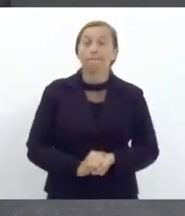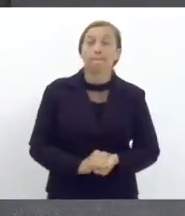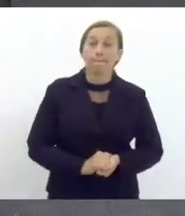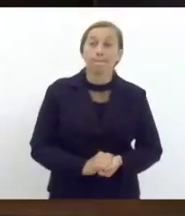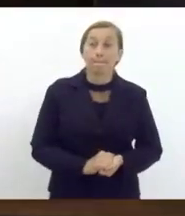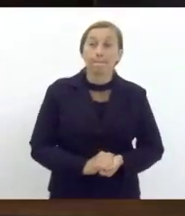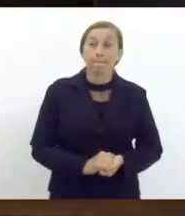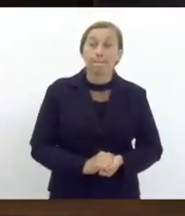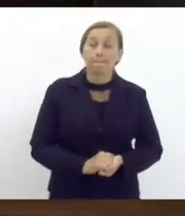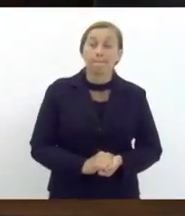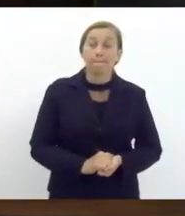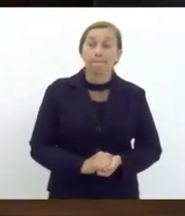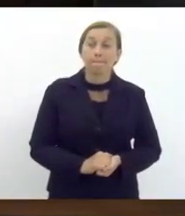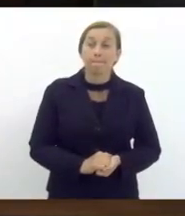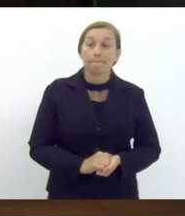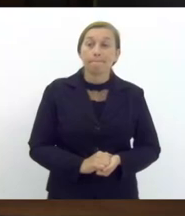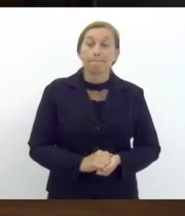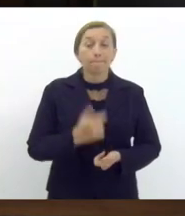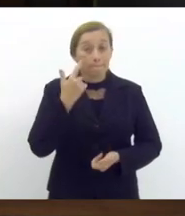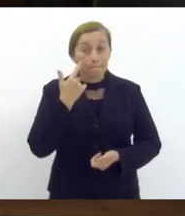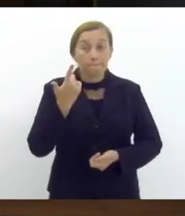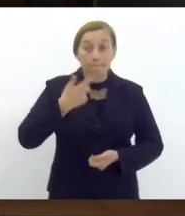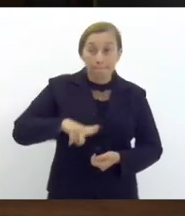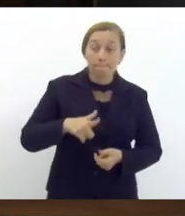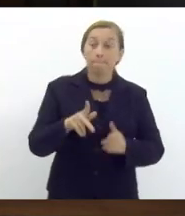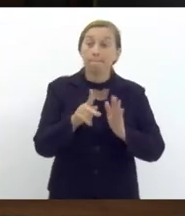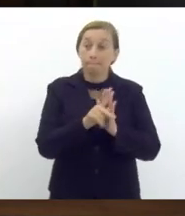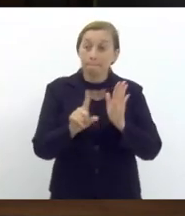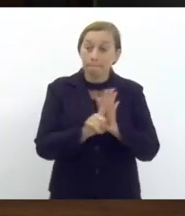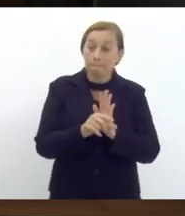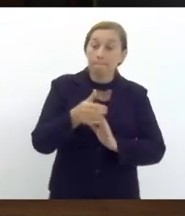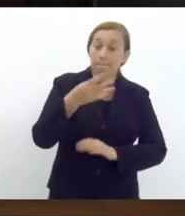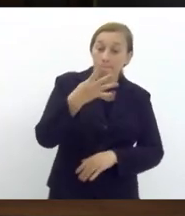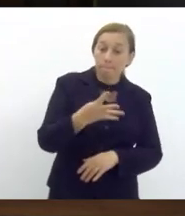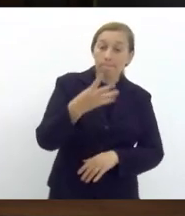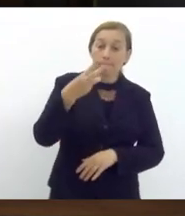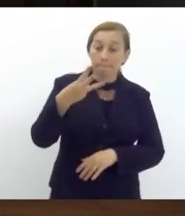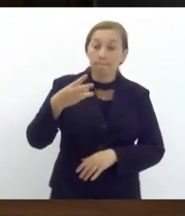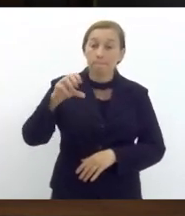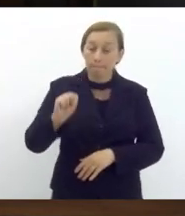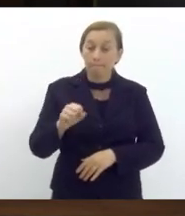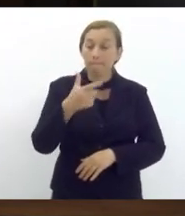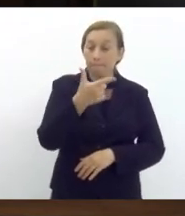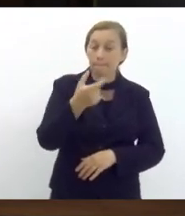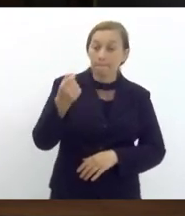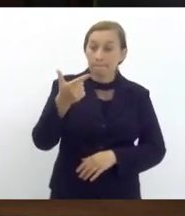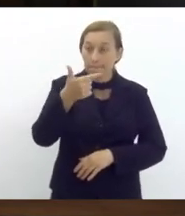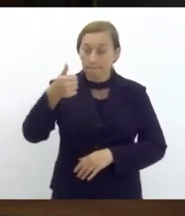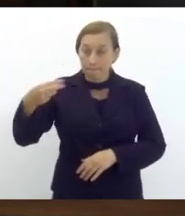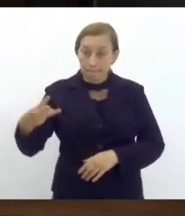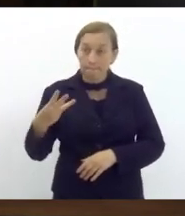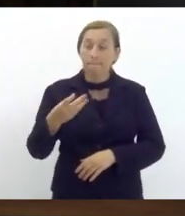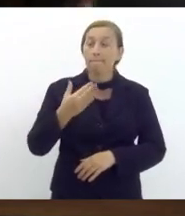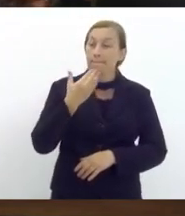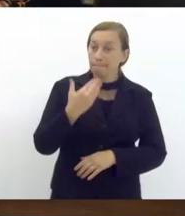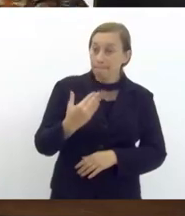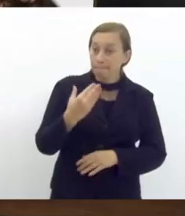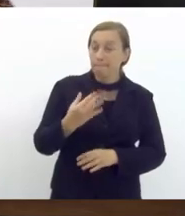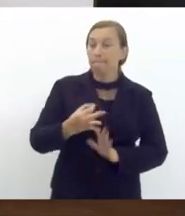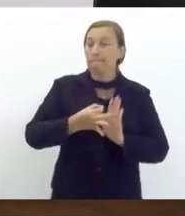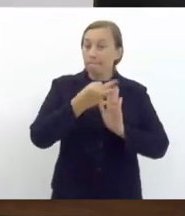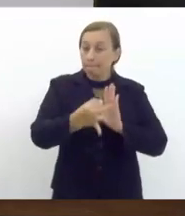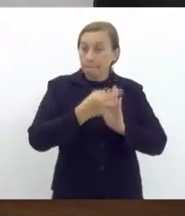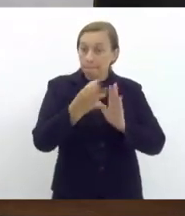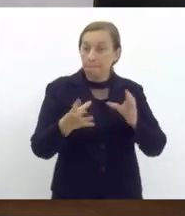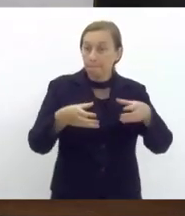e invocar novamente o projeto de lei 438 e 23 pedindo o parecer da